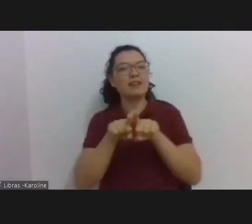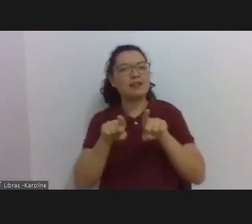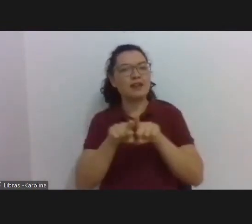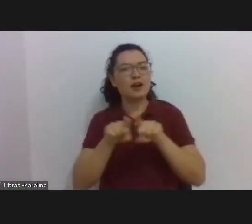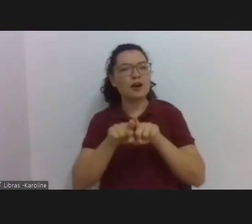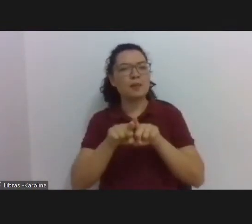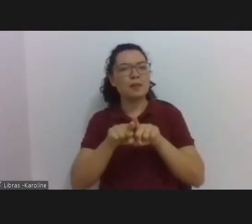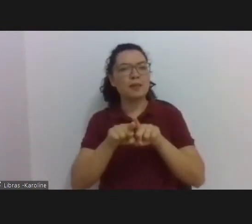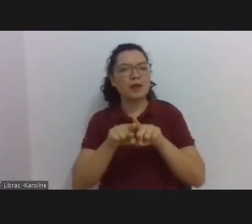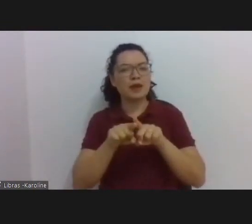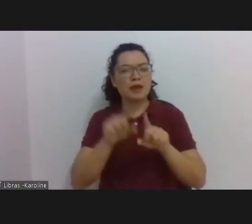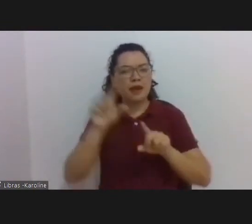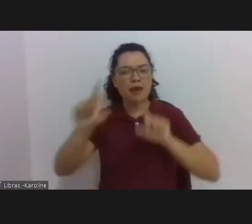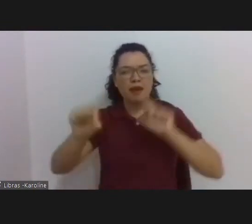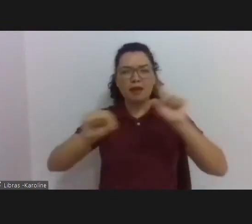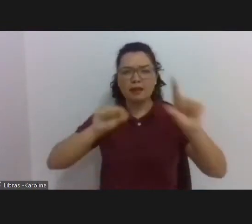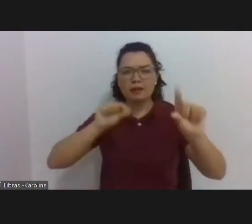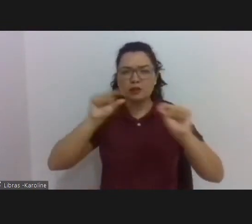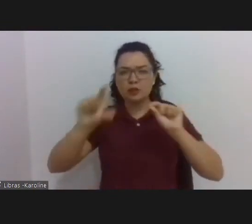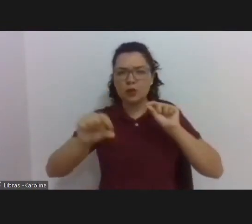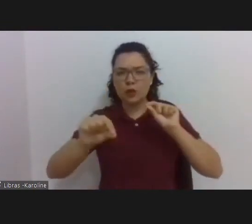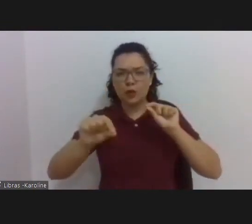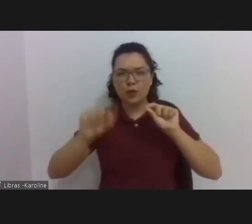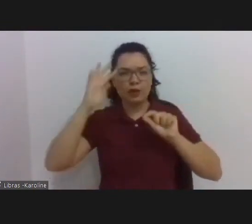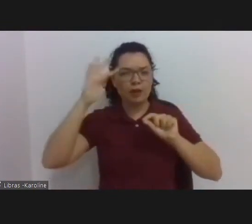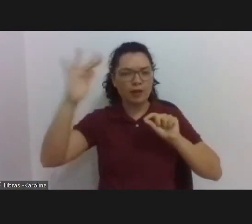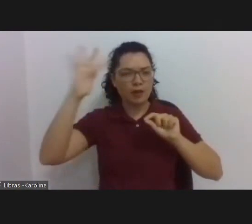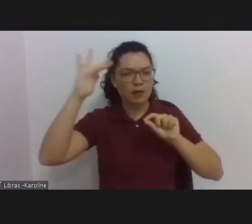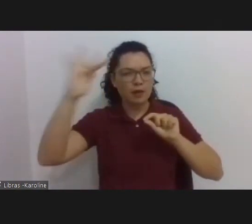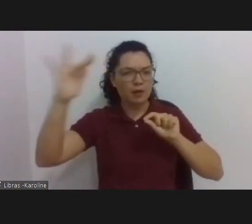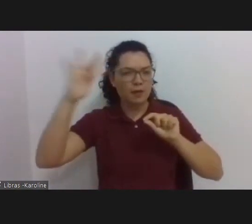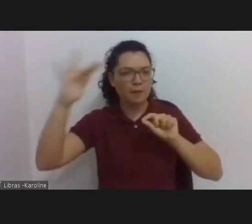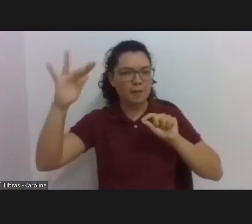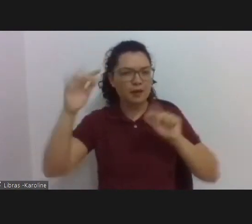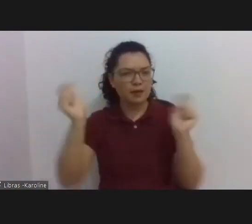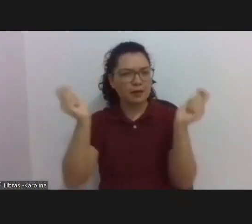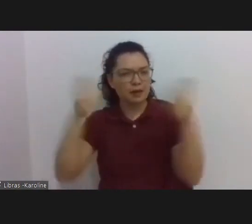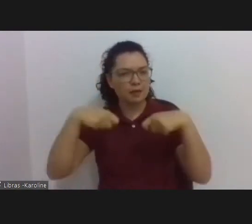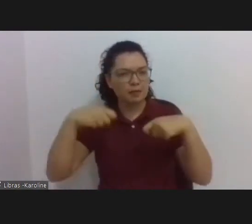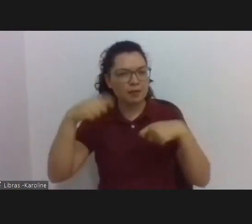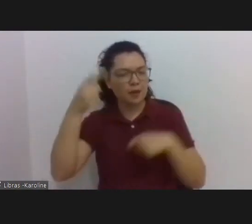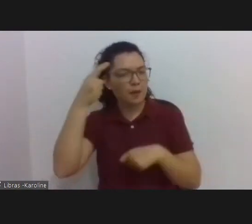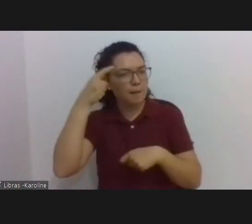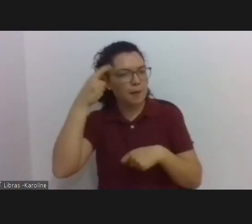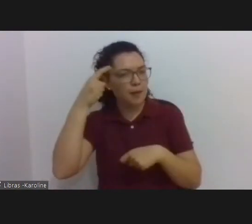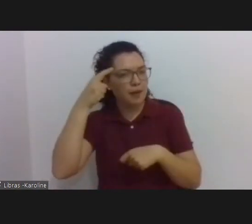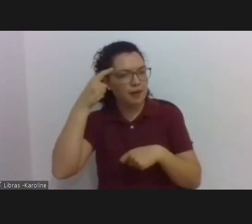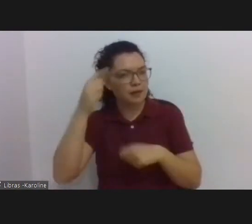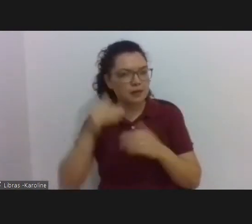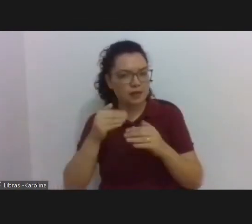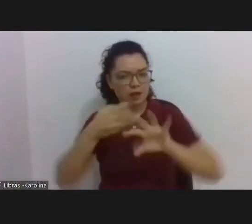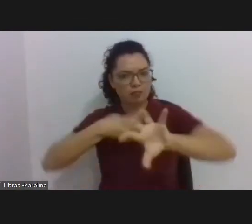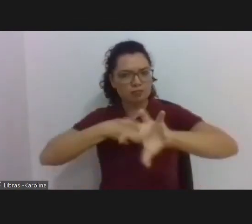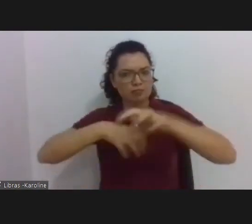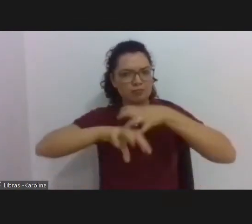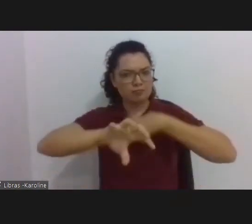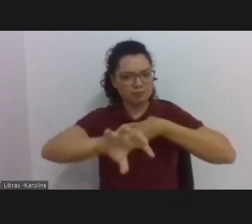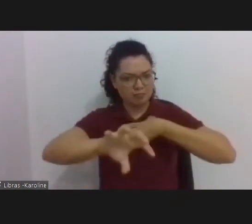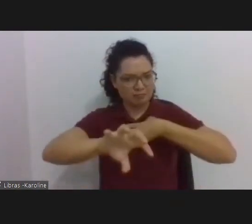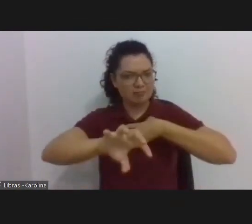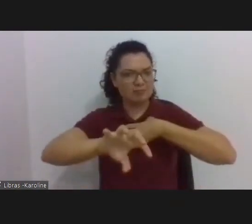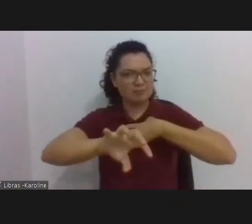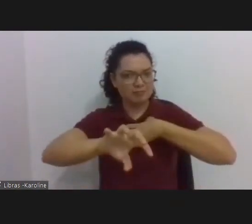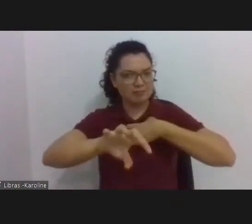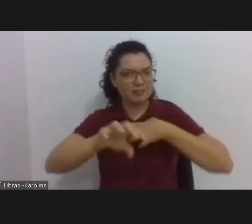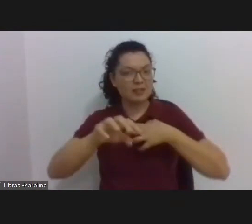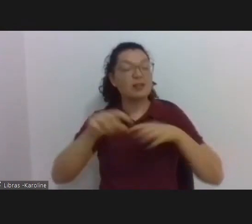real, imaginária ou provisória que possibilita pensar cada um dos lados e também o que está entre eles.